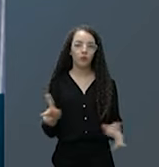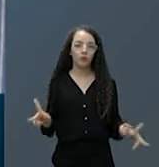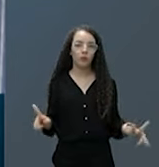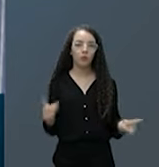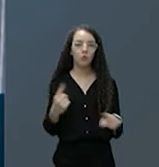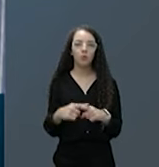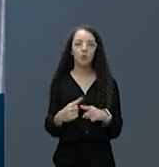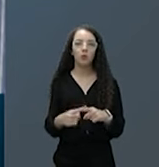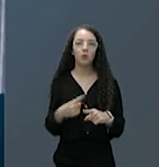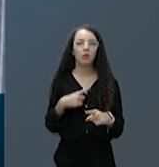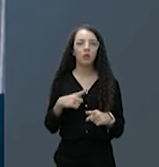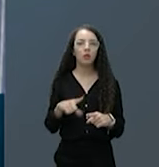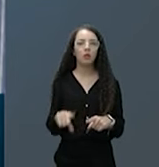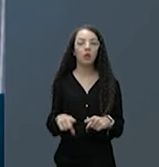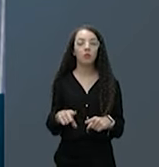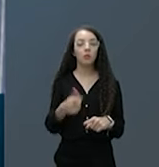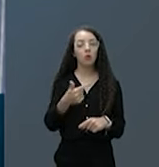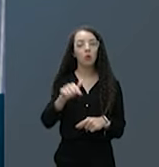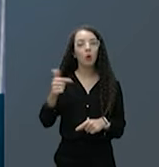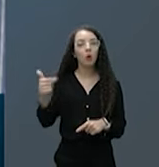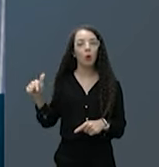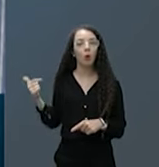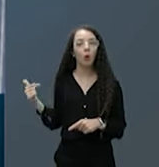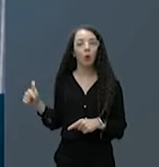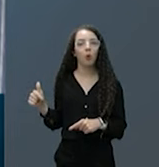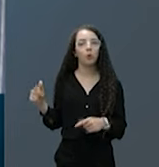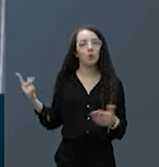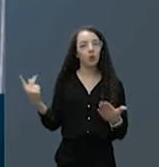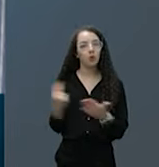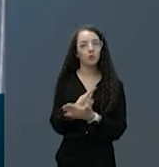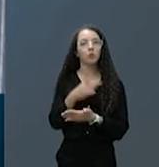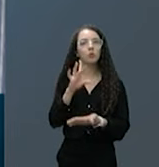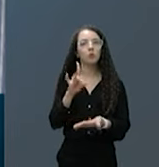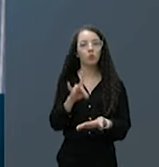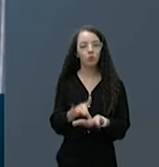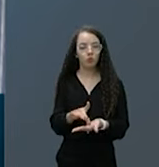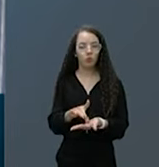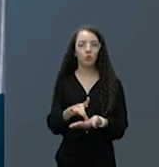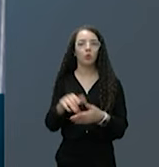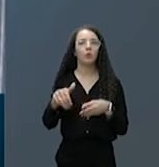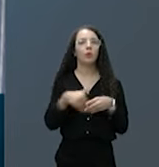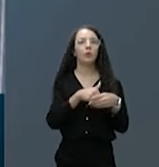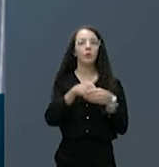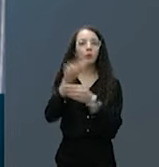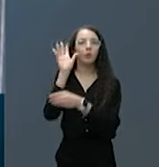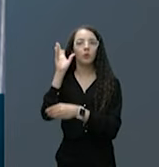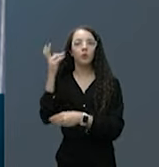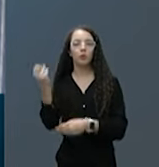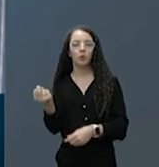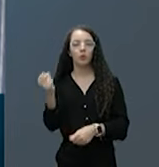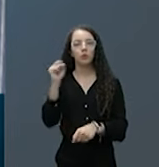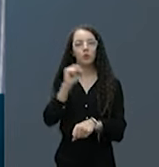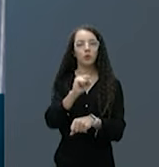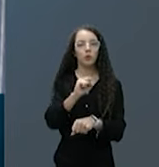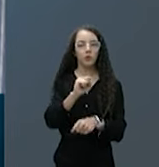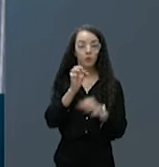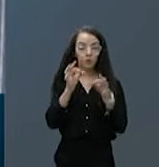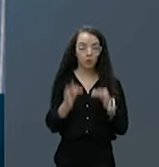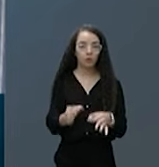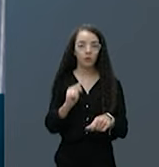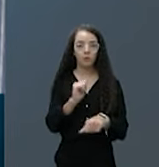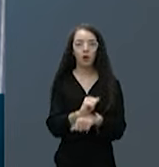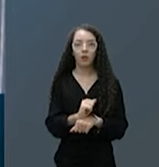fáticas retratadas nos acordos embargado e paradigma. A